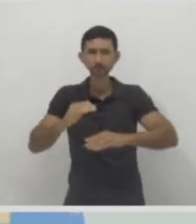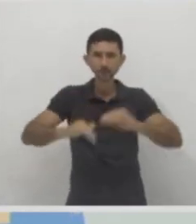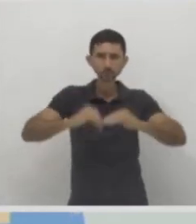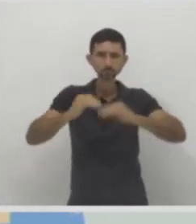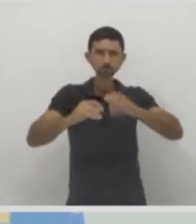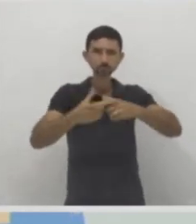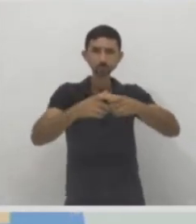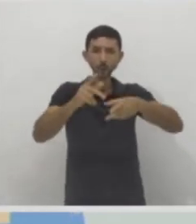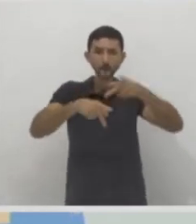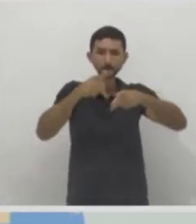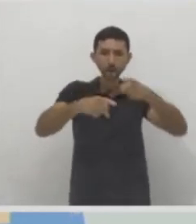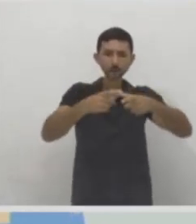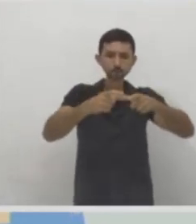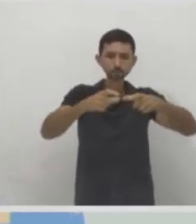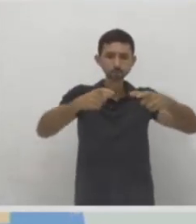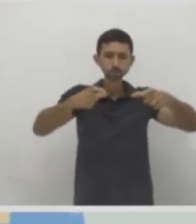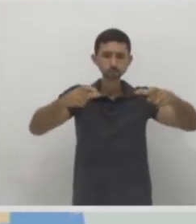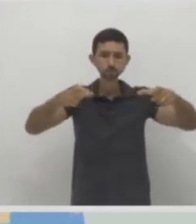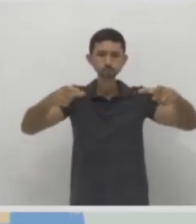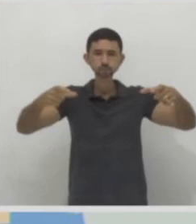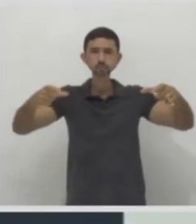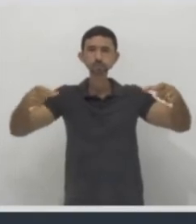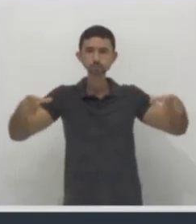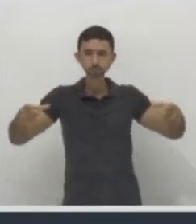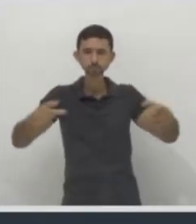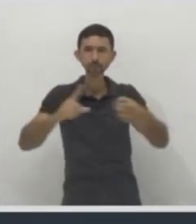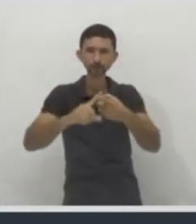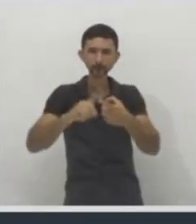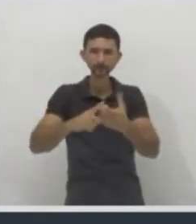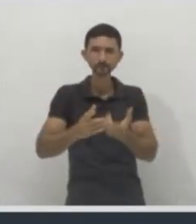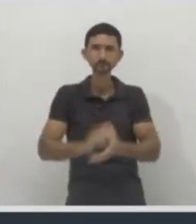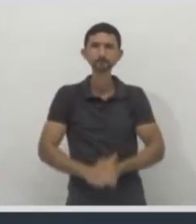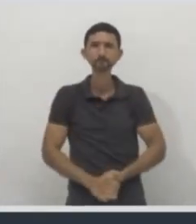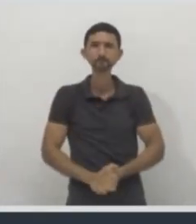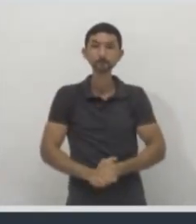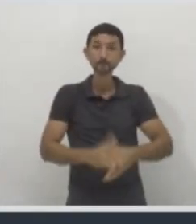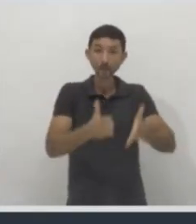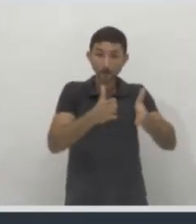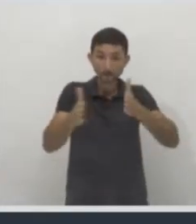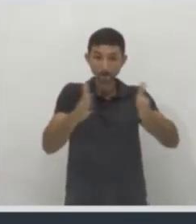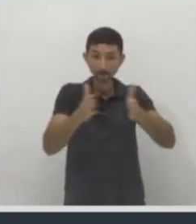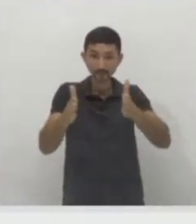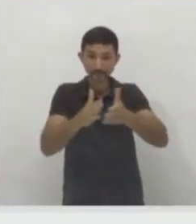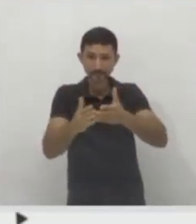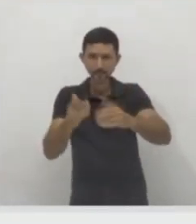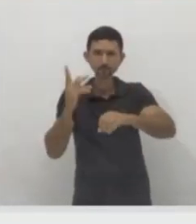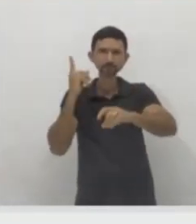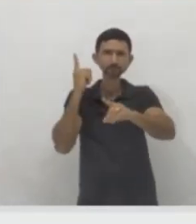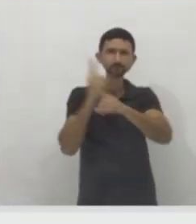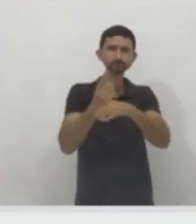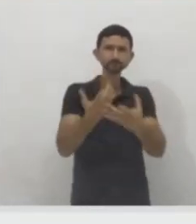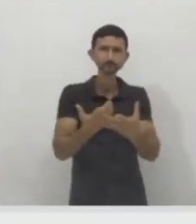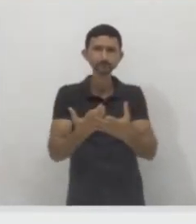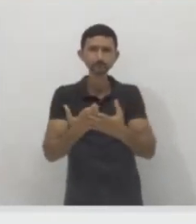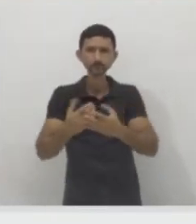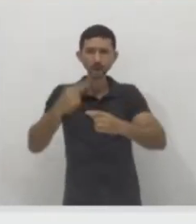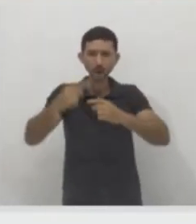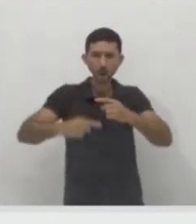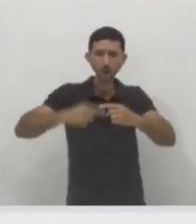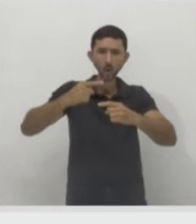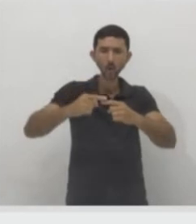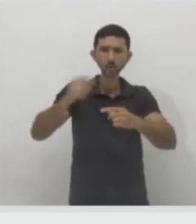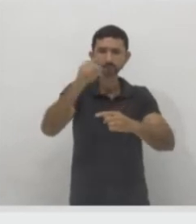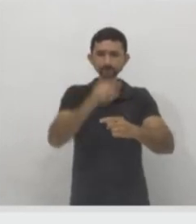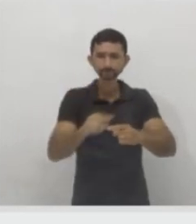por isso, a população começou a aumentar. Neste período, descobriram algo muito importante: a roda. Ela